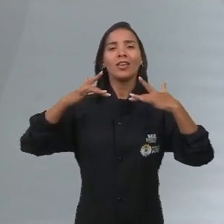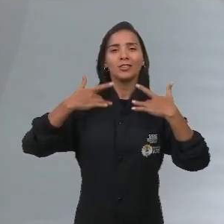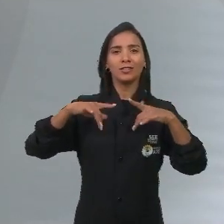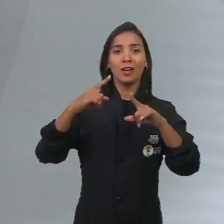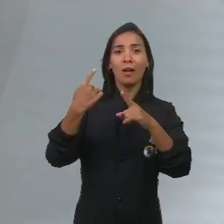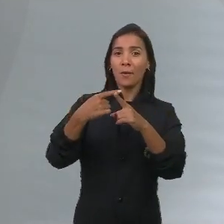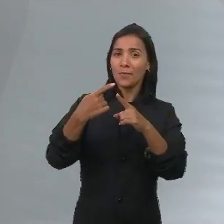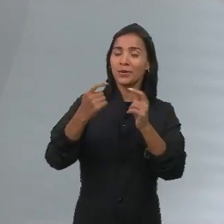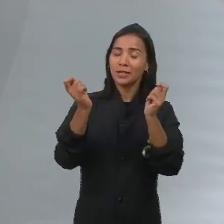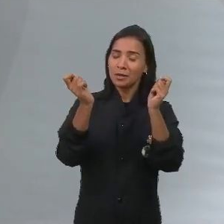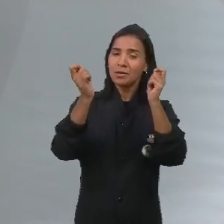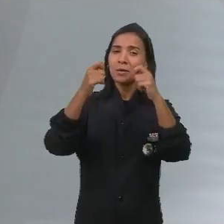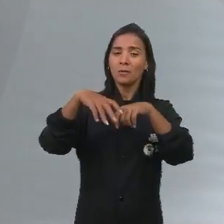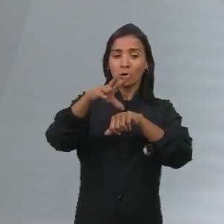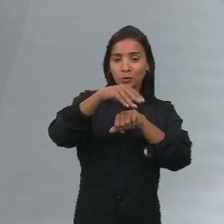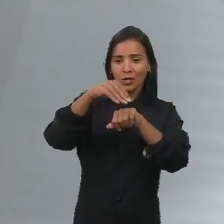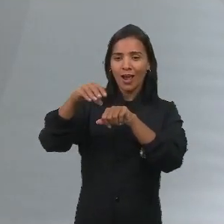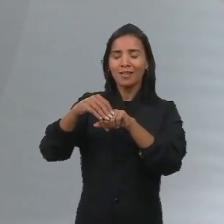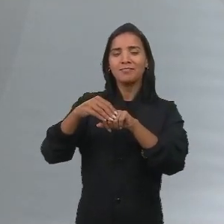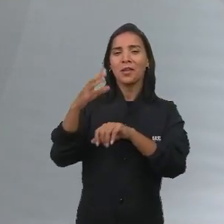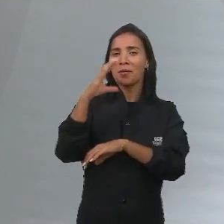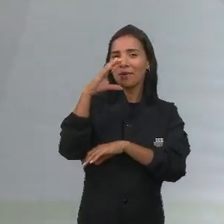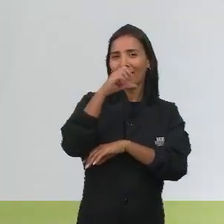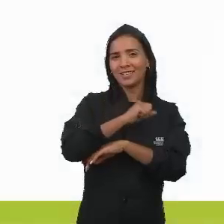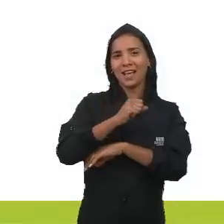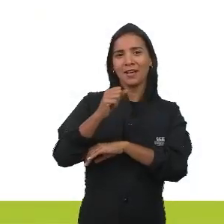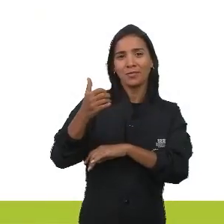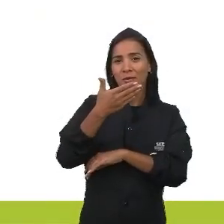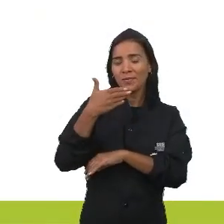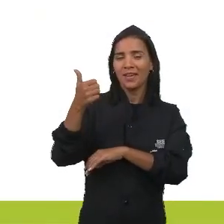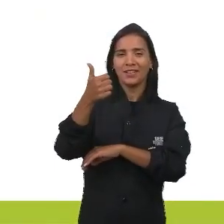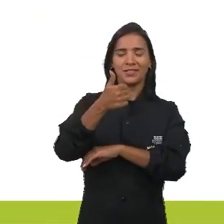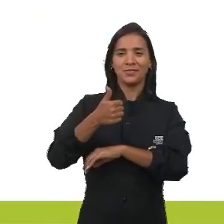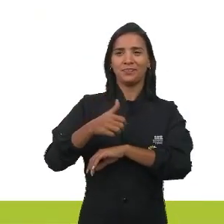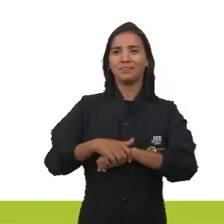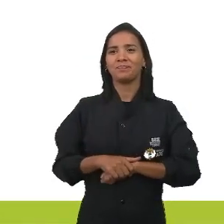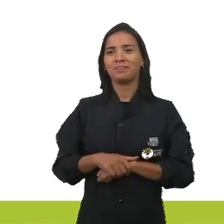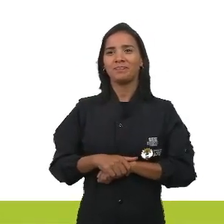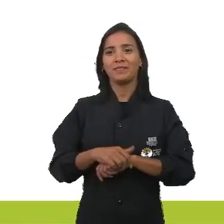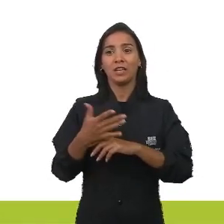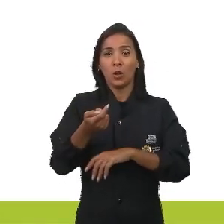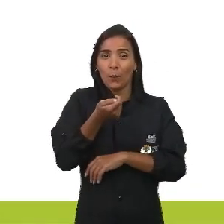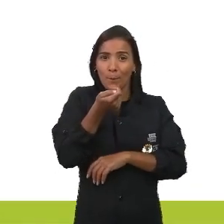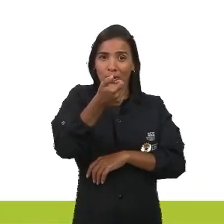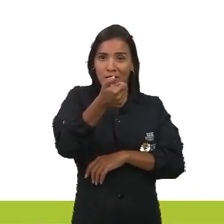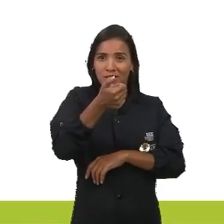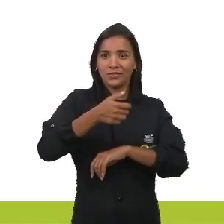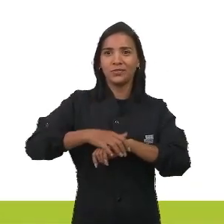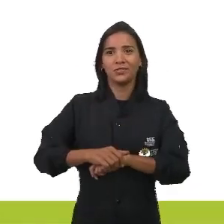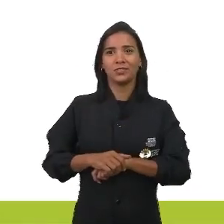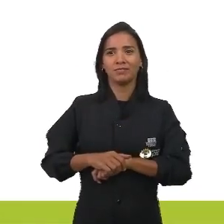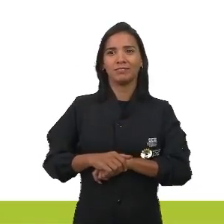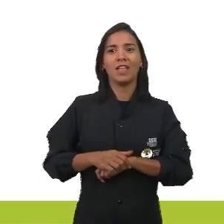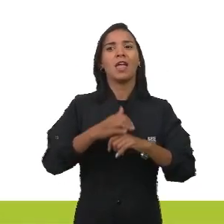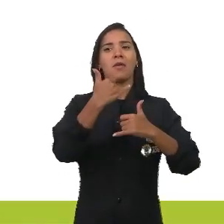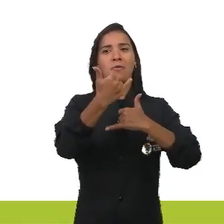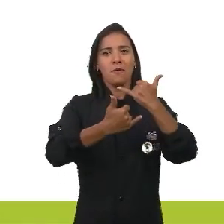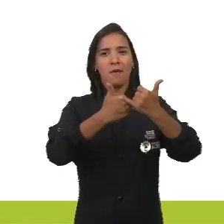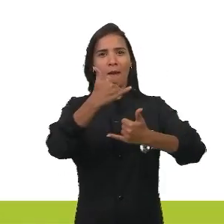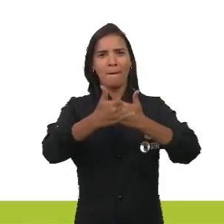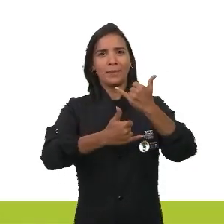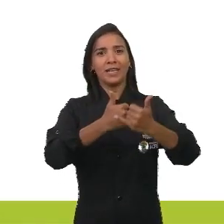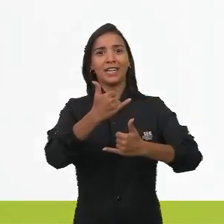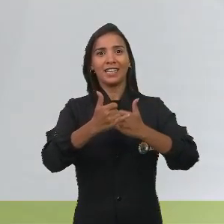desvirtuou tá bom disruptivo uma dica que eu tenho aqui para ressaltar só é a brincadeira quando todos estão se